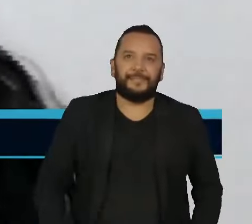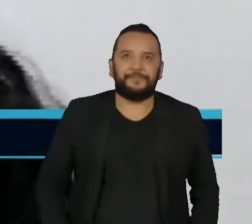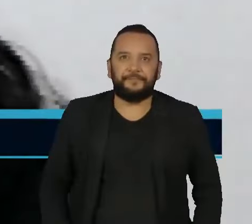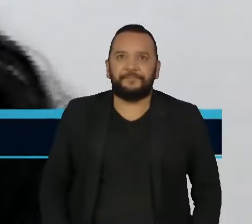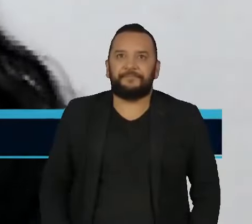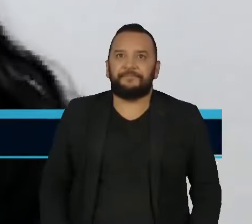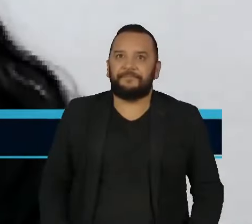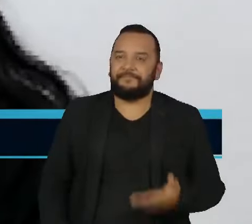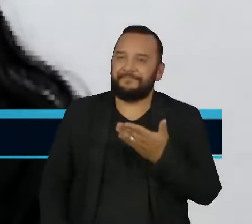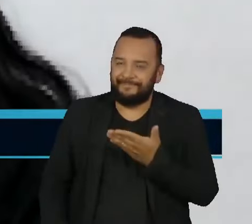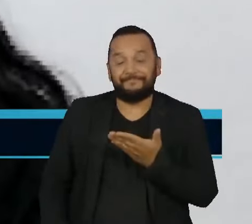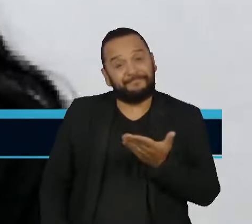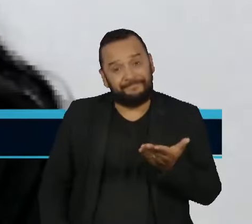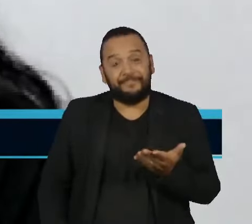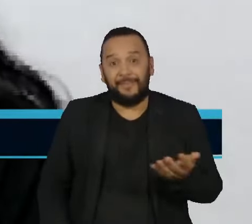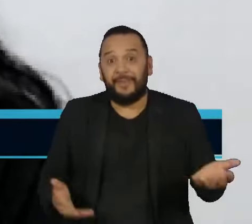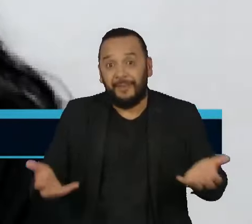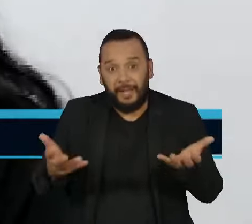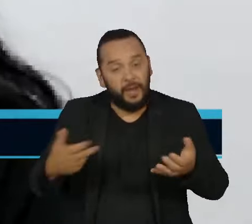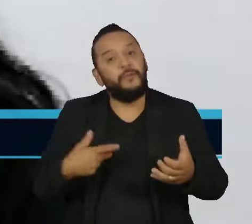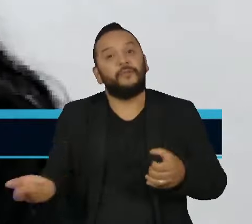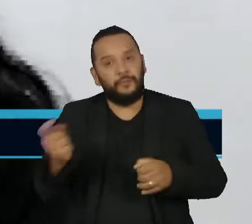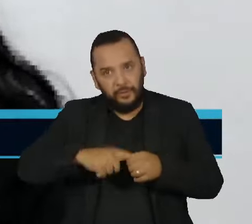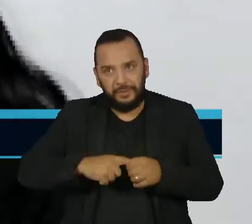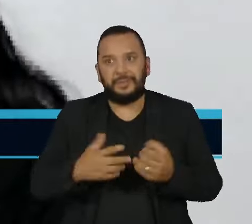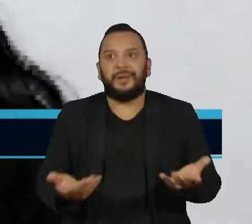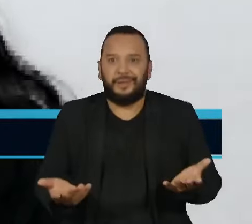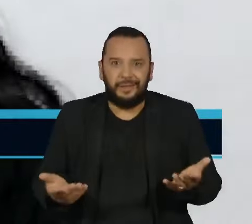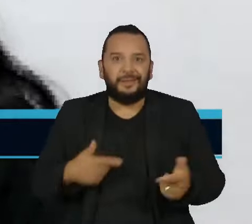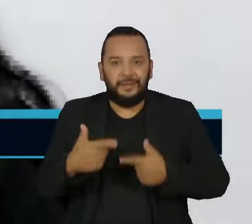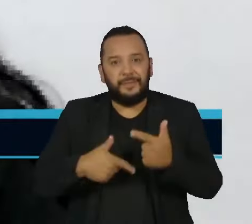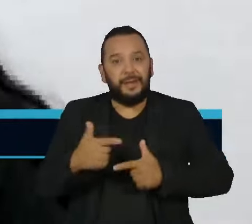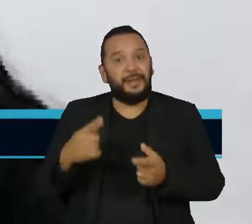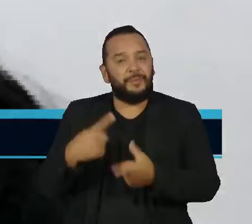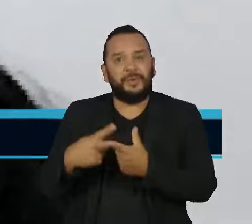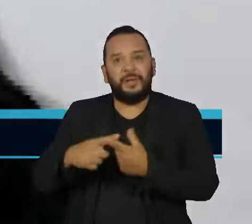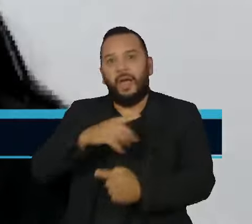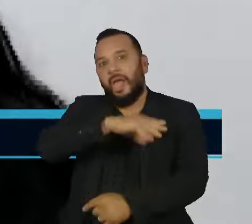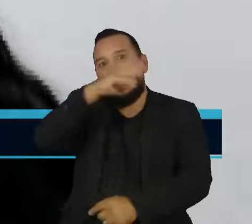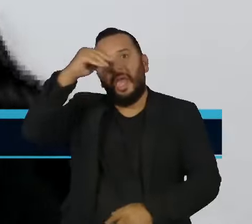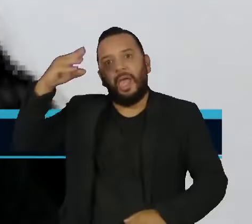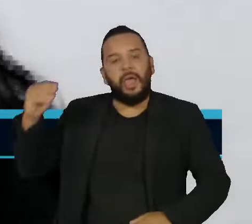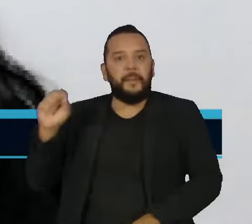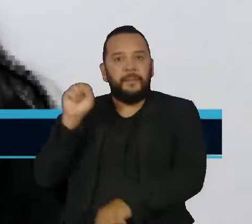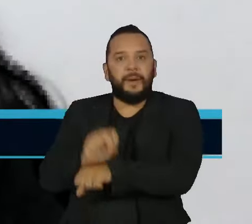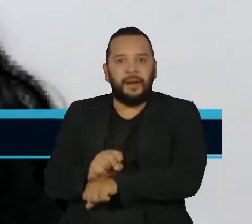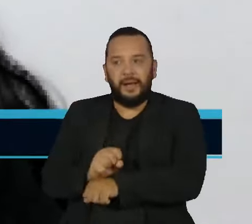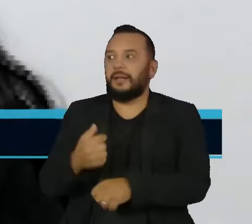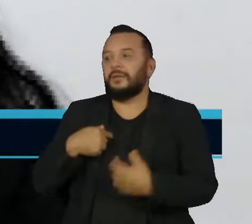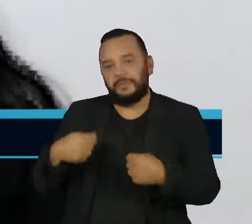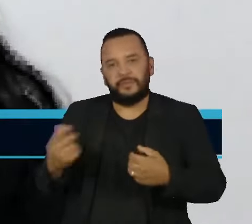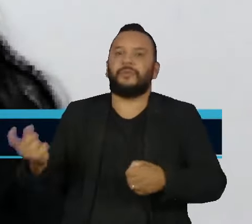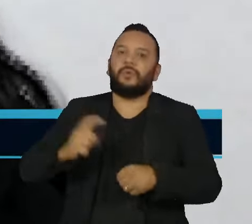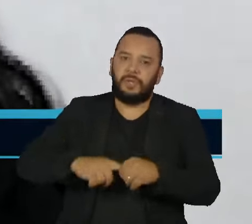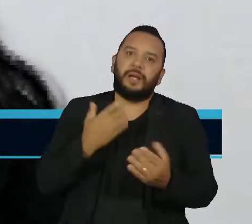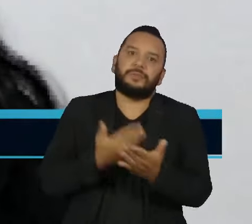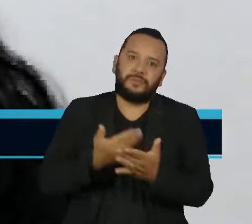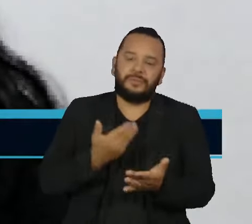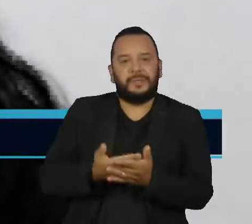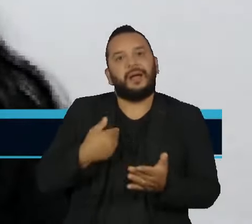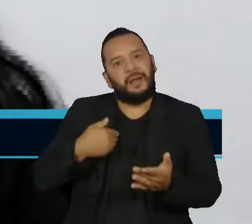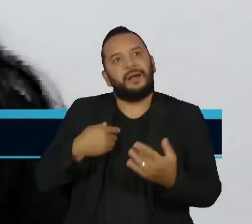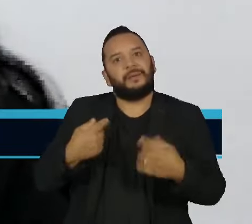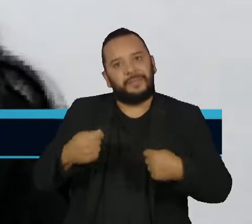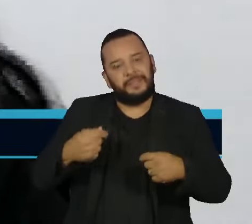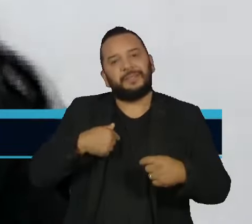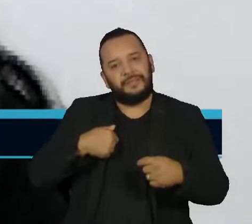Aí volta do zero, né? Porque depois de tanto tempo parada, eu vou precisar estudar muita coisa de novo, porque isso